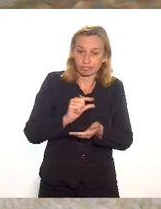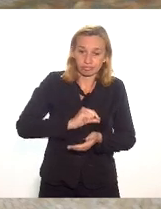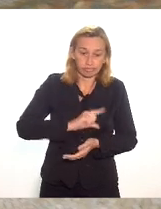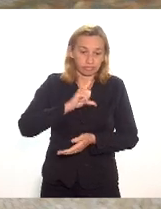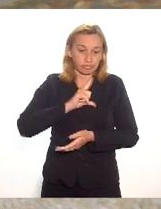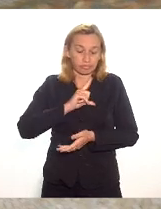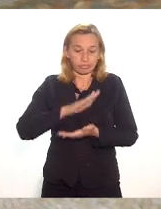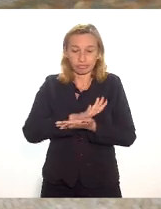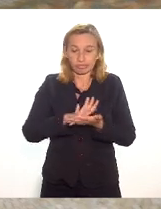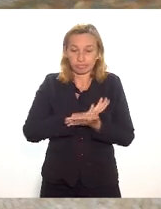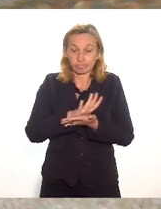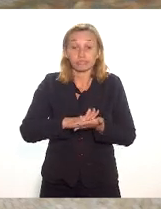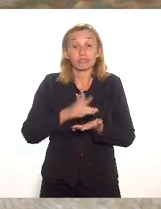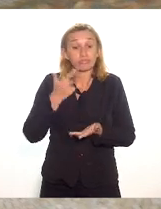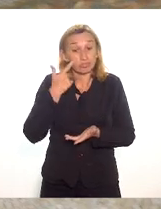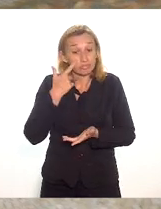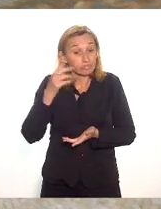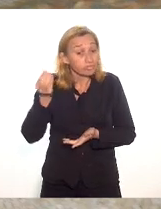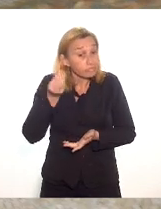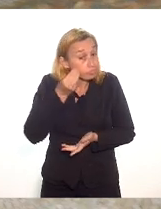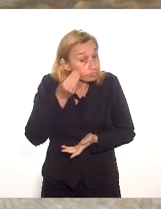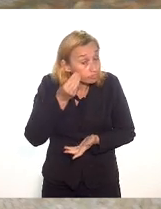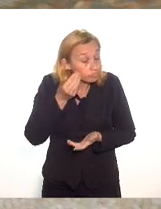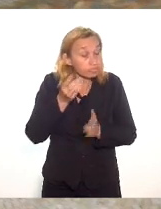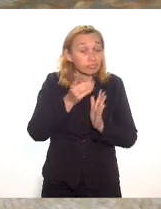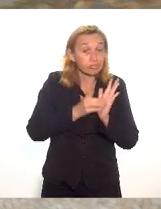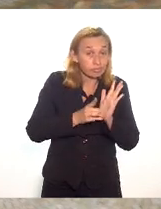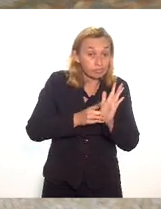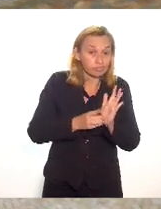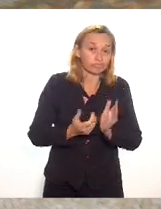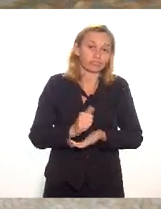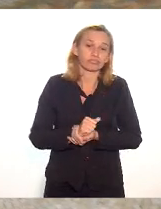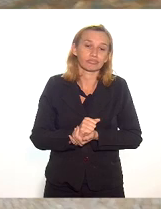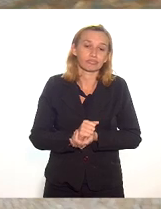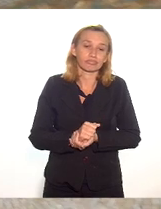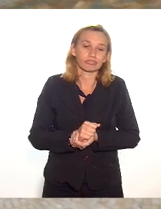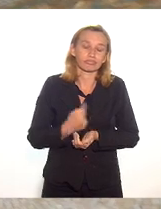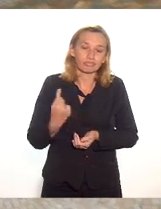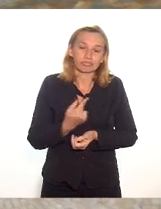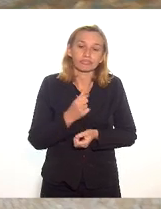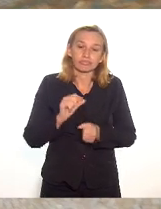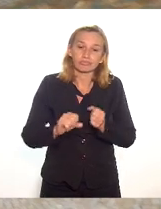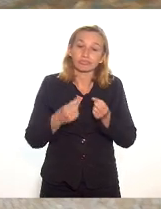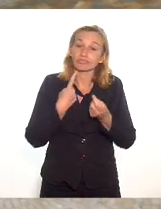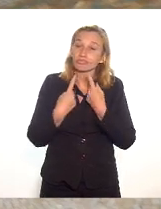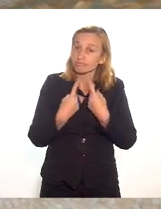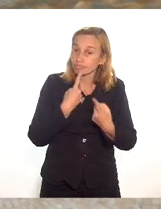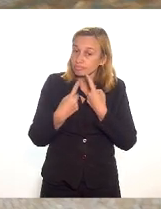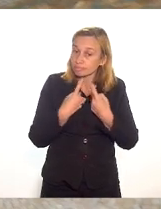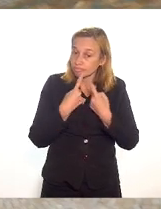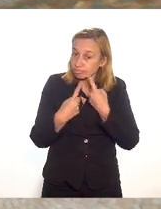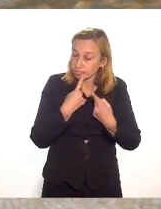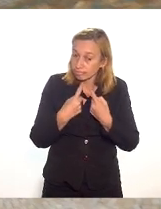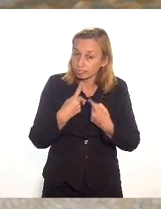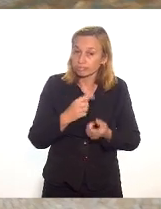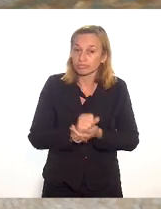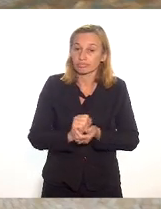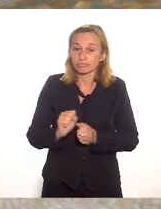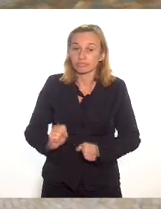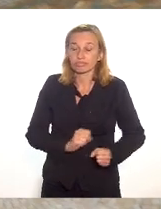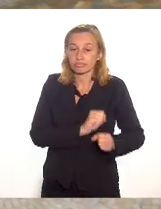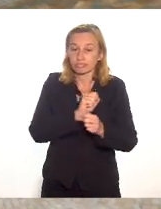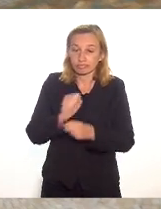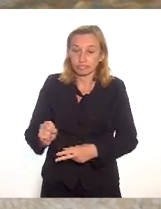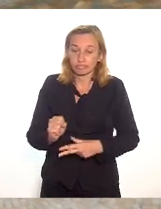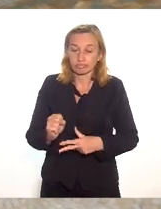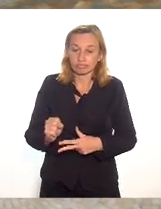a grande oportunidade, através desse decreto, da gente fazer um diálogo. O Poder Legislativo do